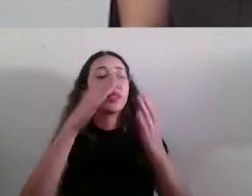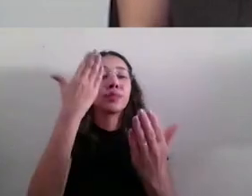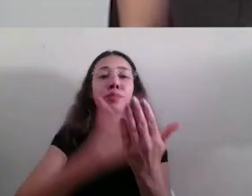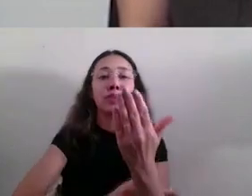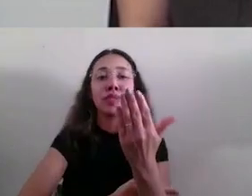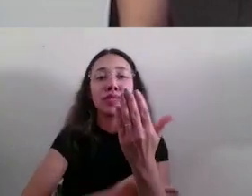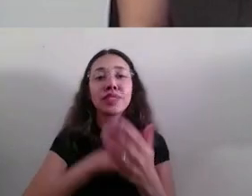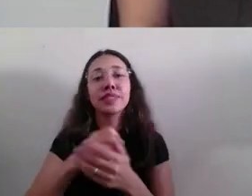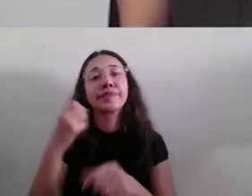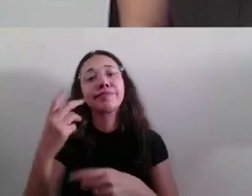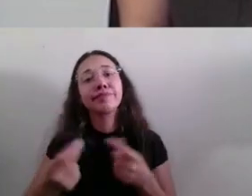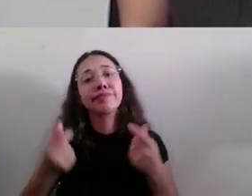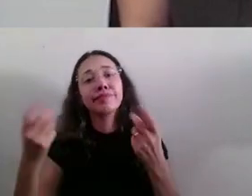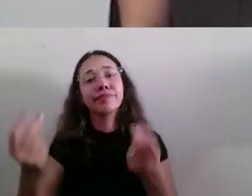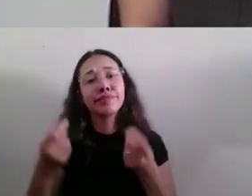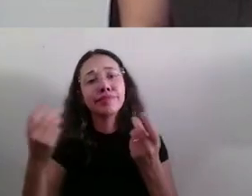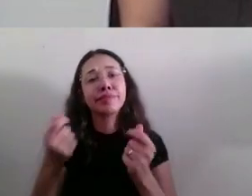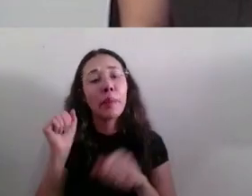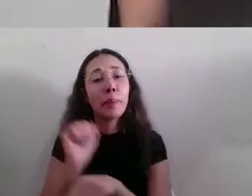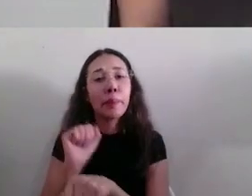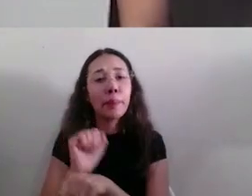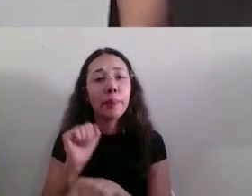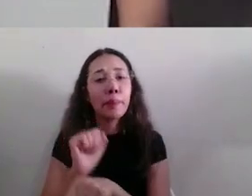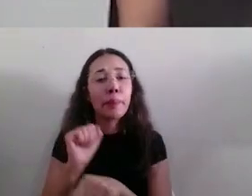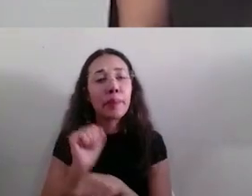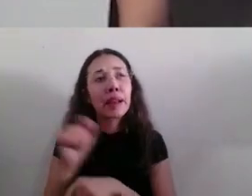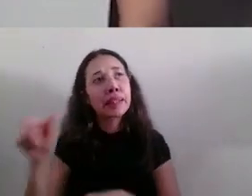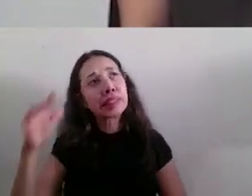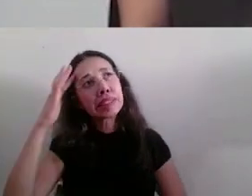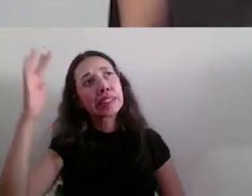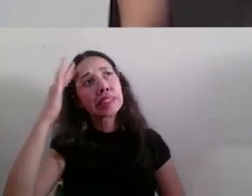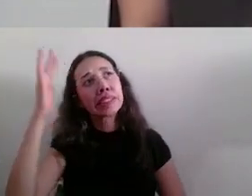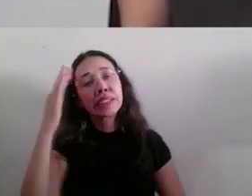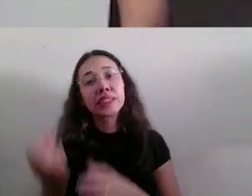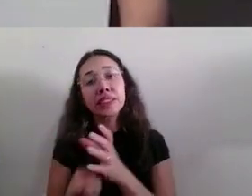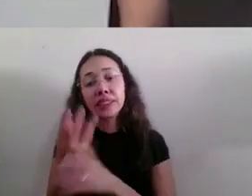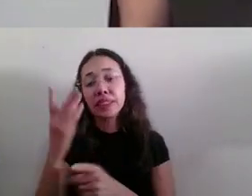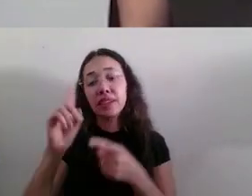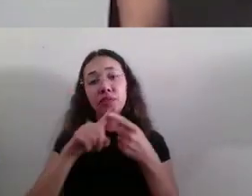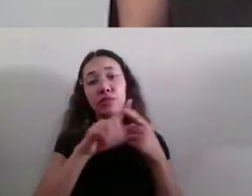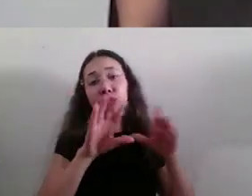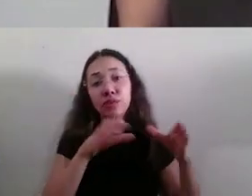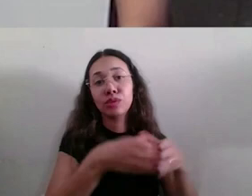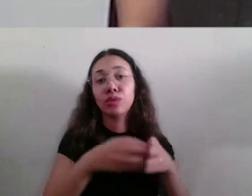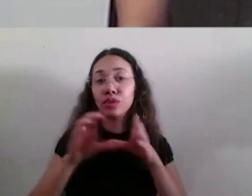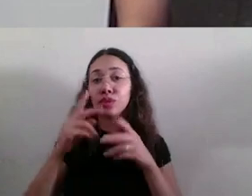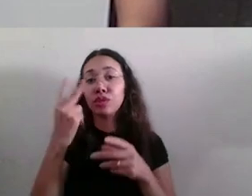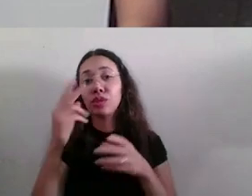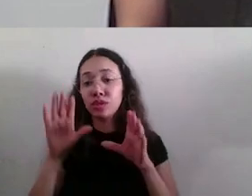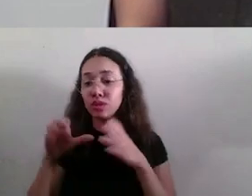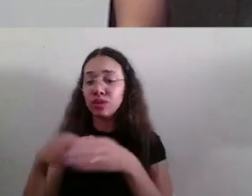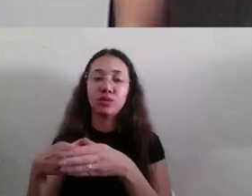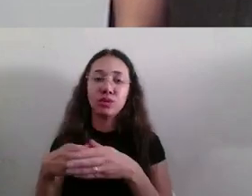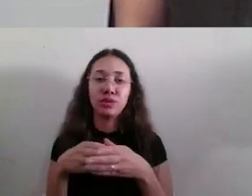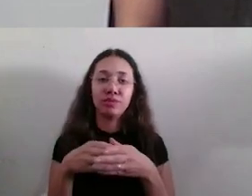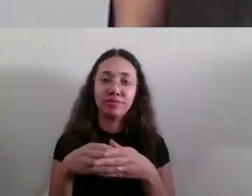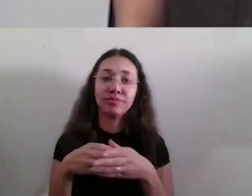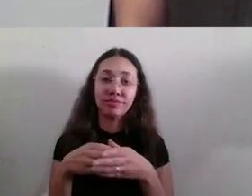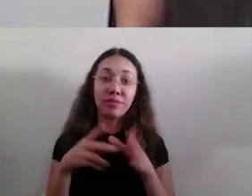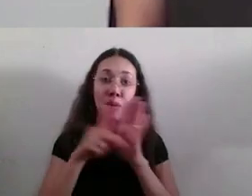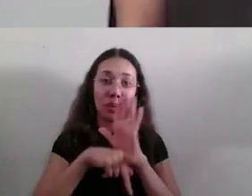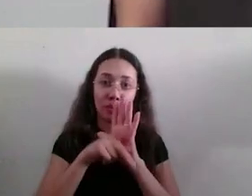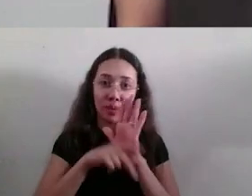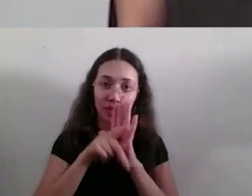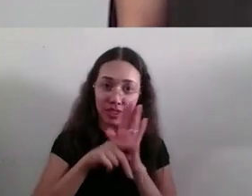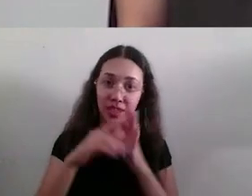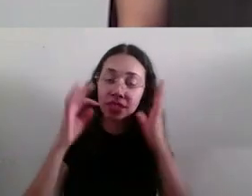muito tempo. Então se pensou em criar 2 núcleos, né, num projeto piloto. Foi criado o